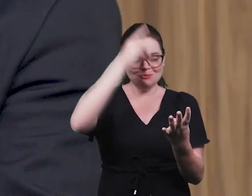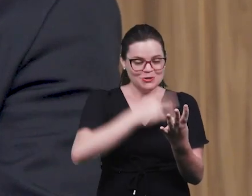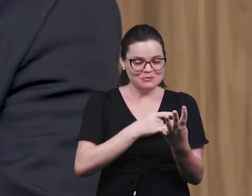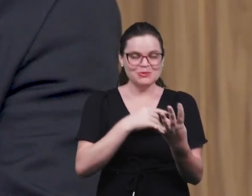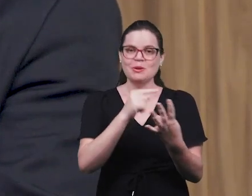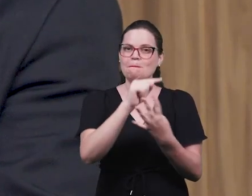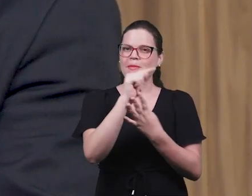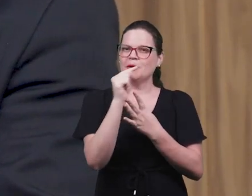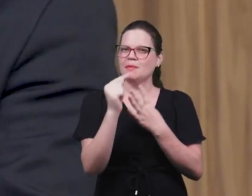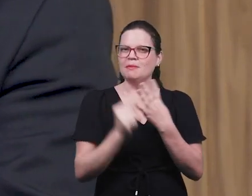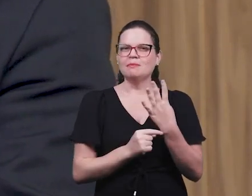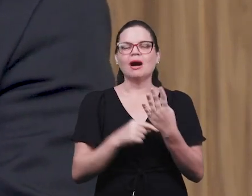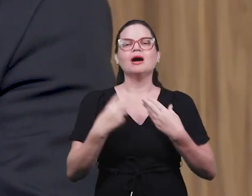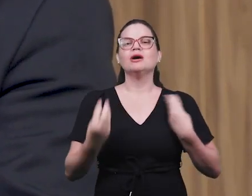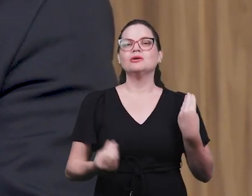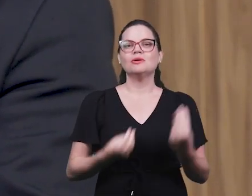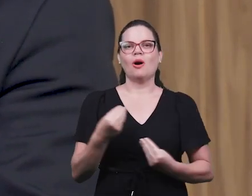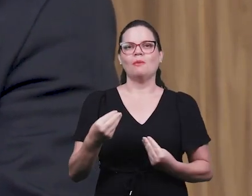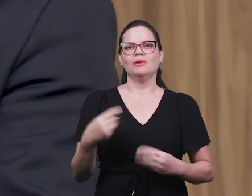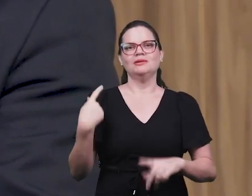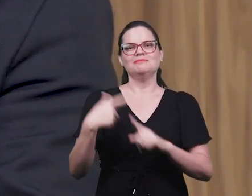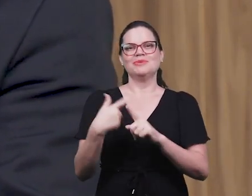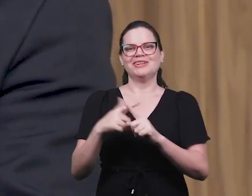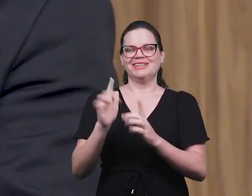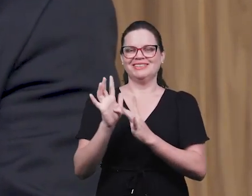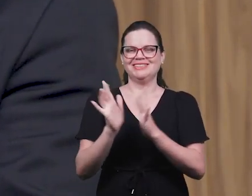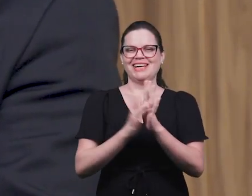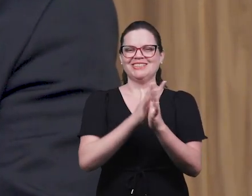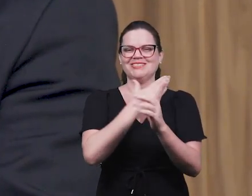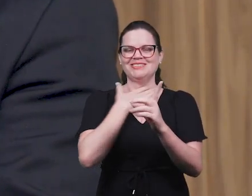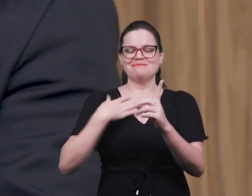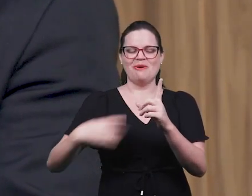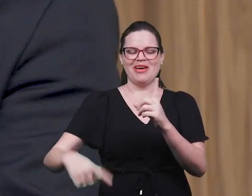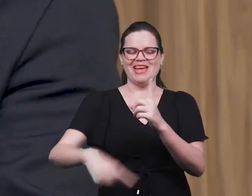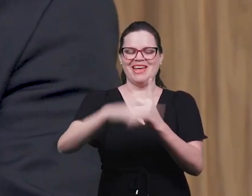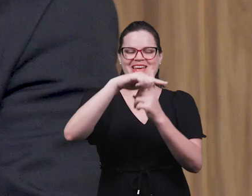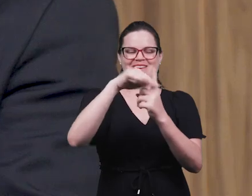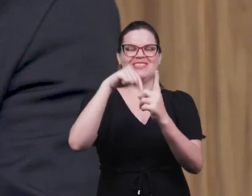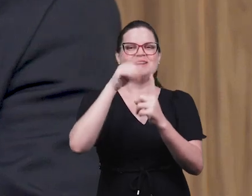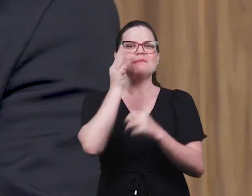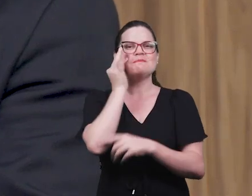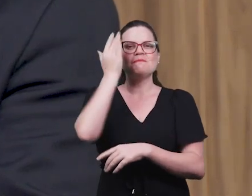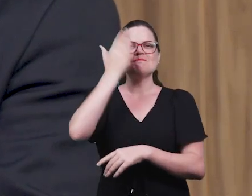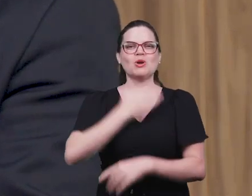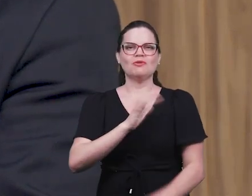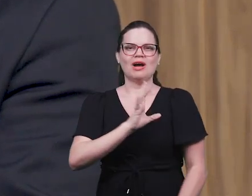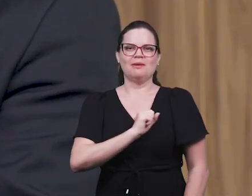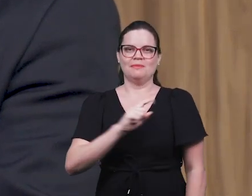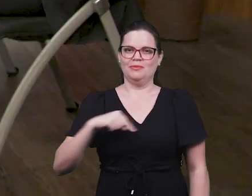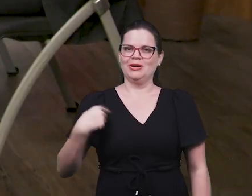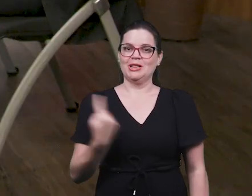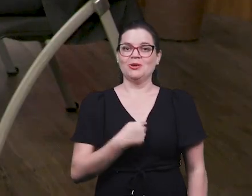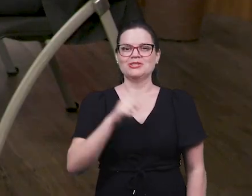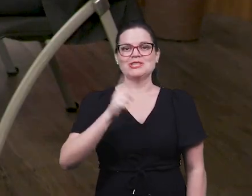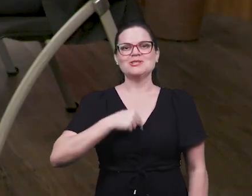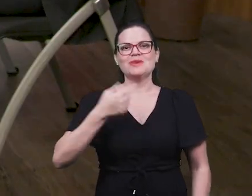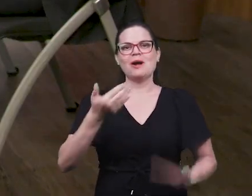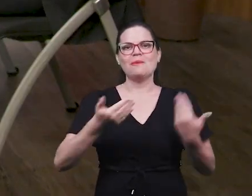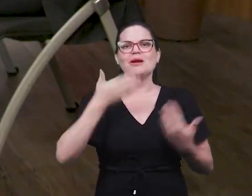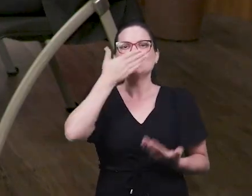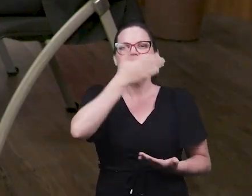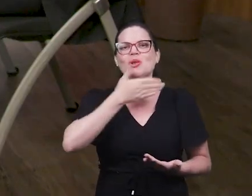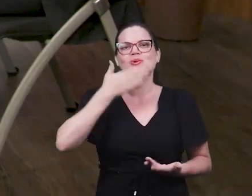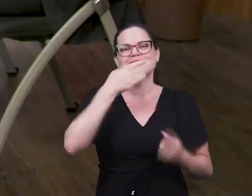manifesto nesse amor glorioso da morte de Jesus, isso para nós é doce. Glória a Agora, Deus. deixa eu te